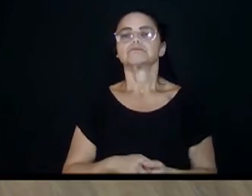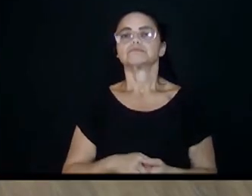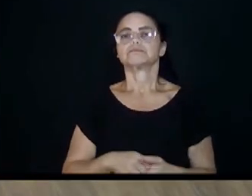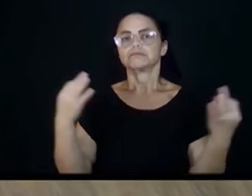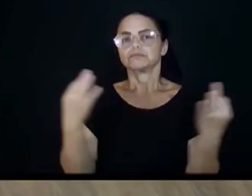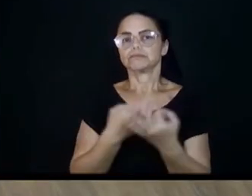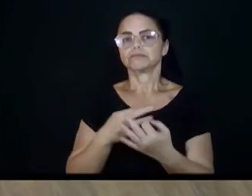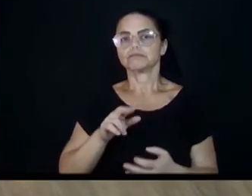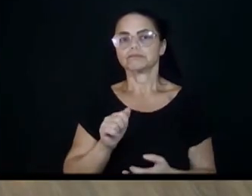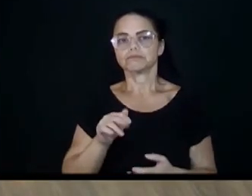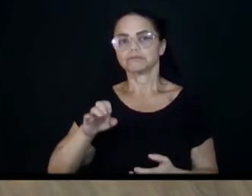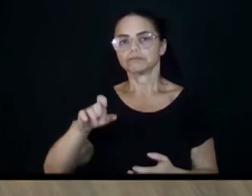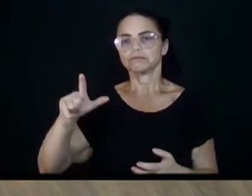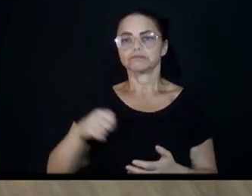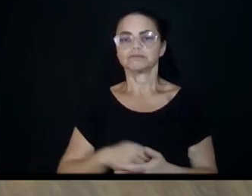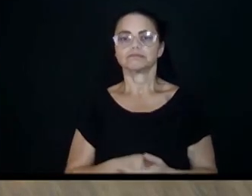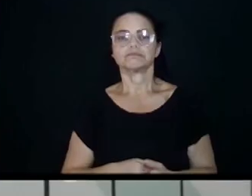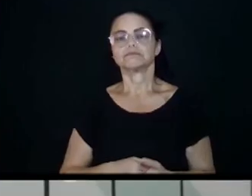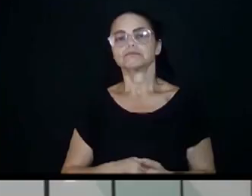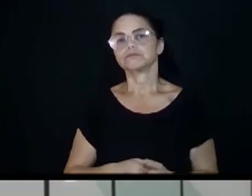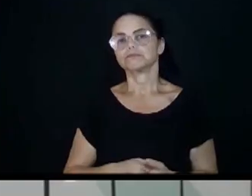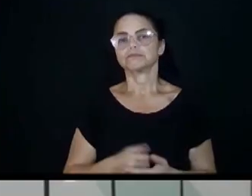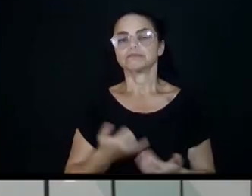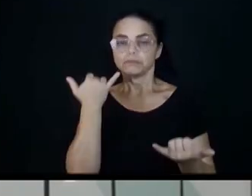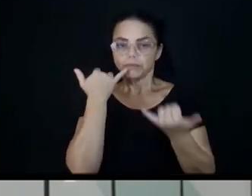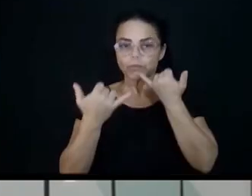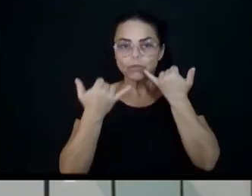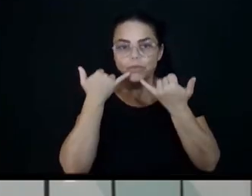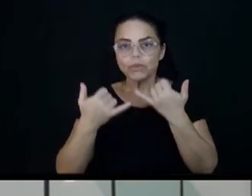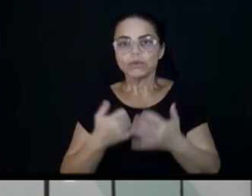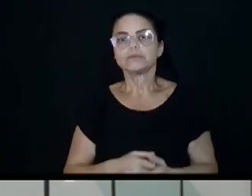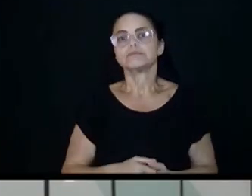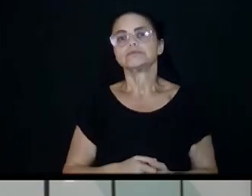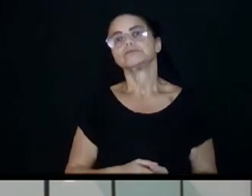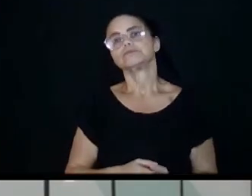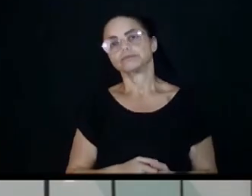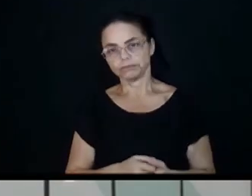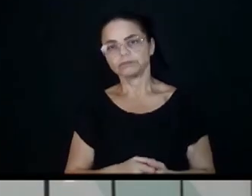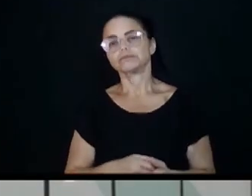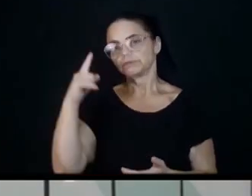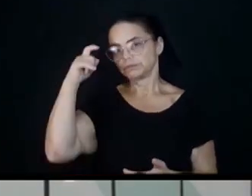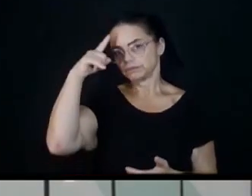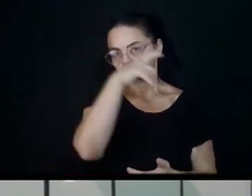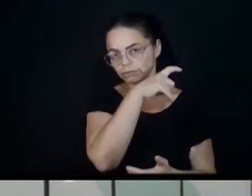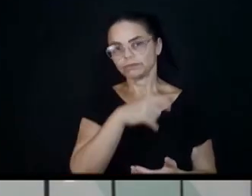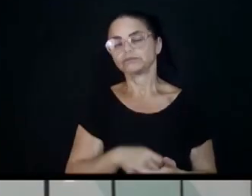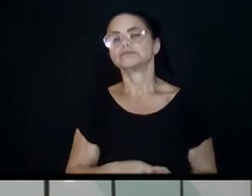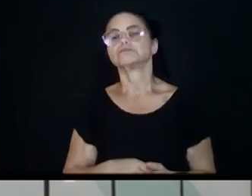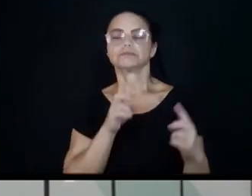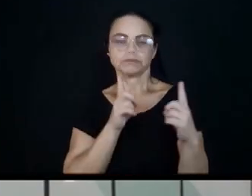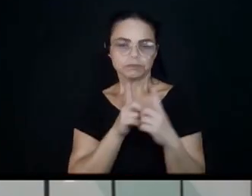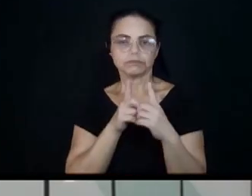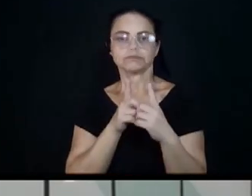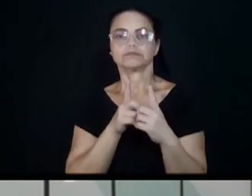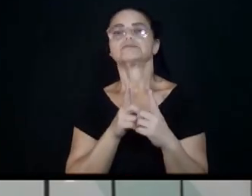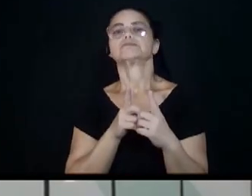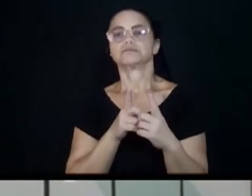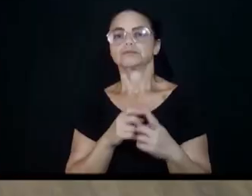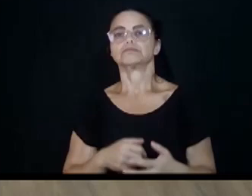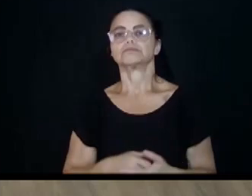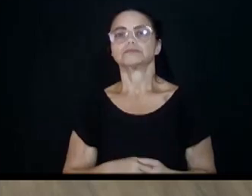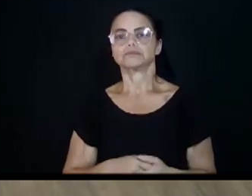né, dessas suas informações, é um pouco mais difícil, então, esse diagnóstico, né,